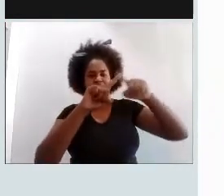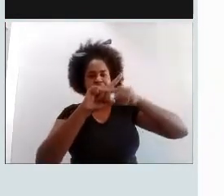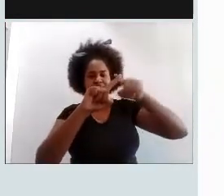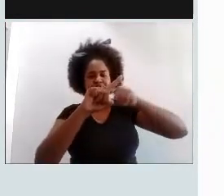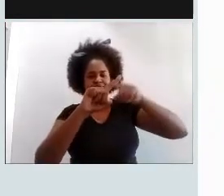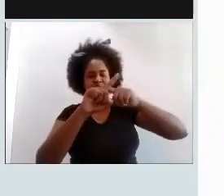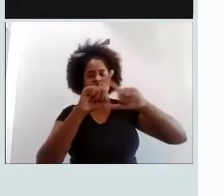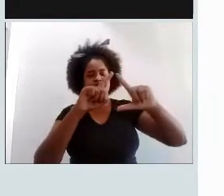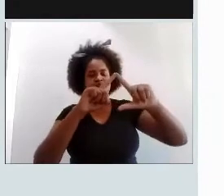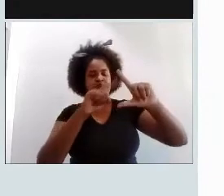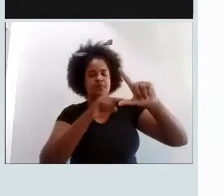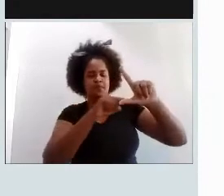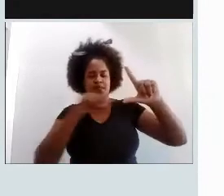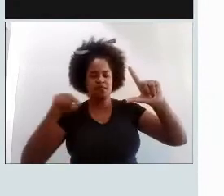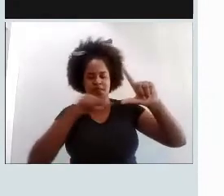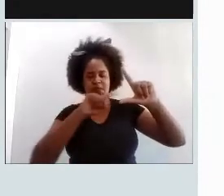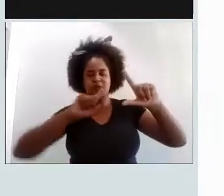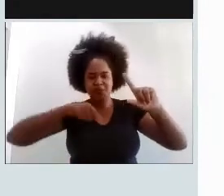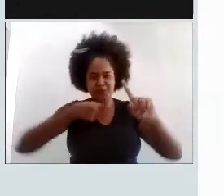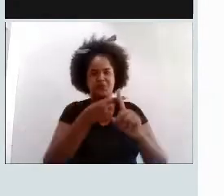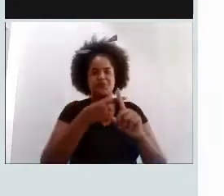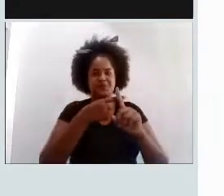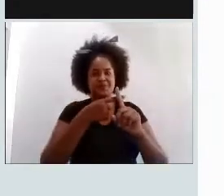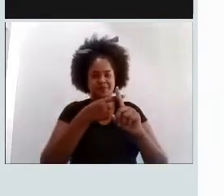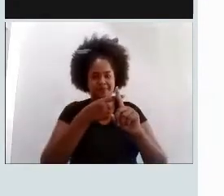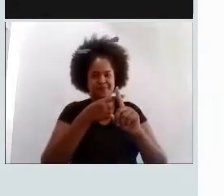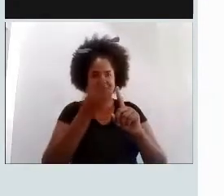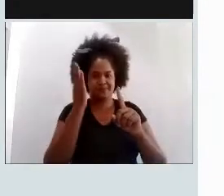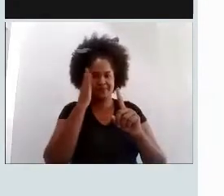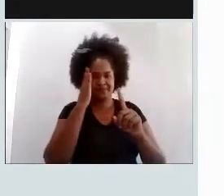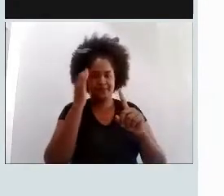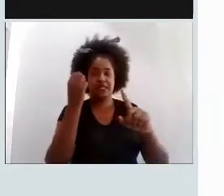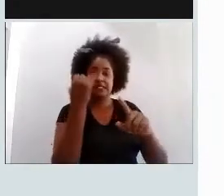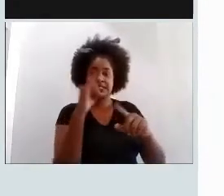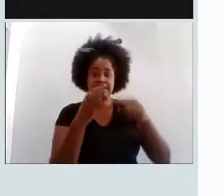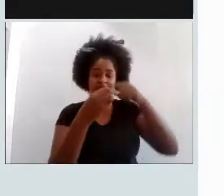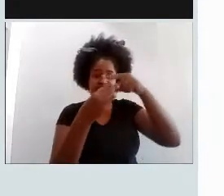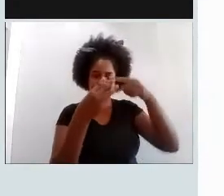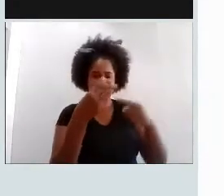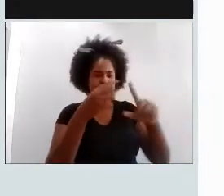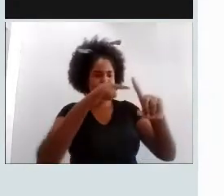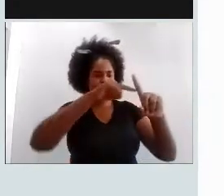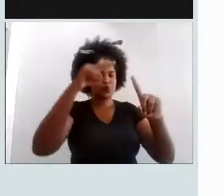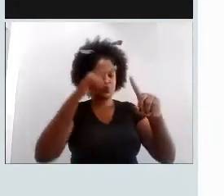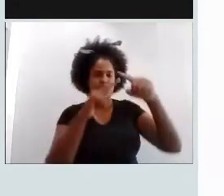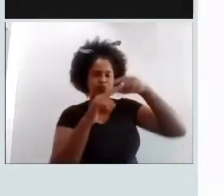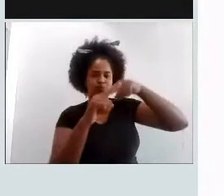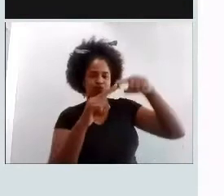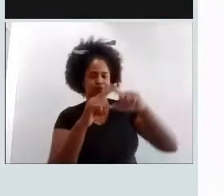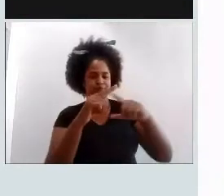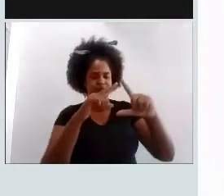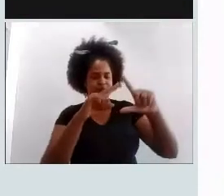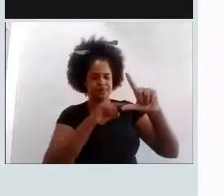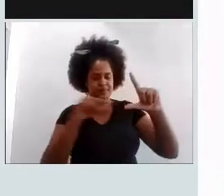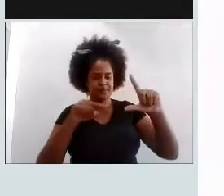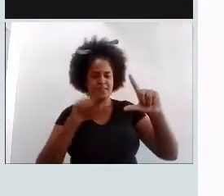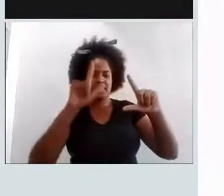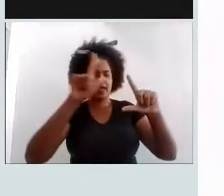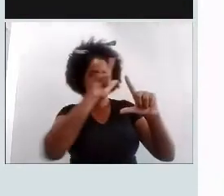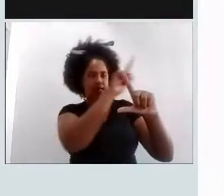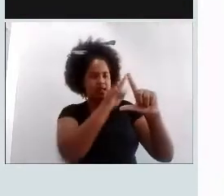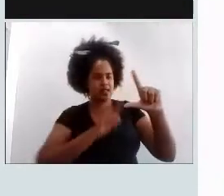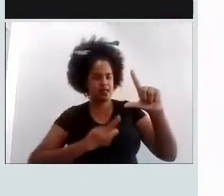P e ele vai ser igual a, se o triângulo tem 3 lados, vai ser L mais L mais L.